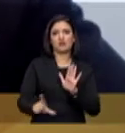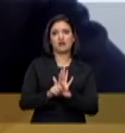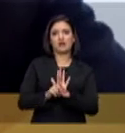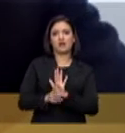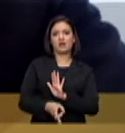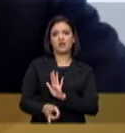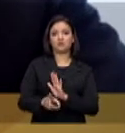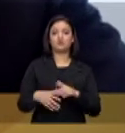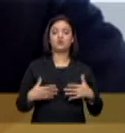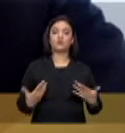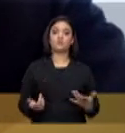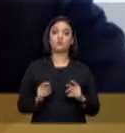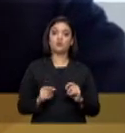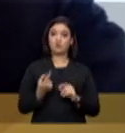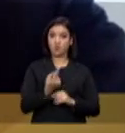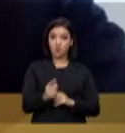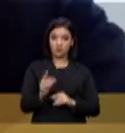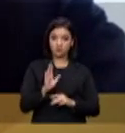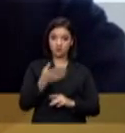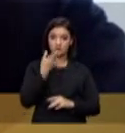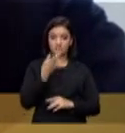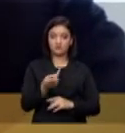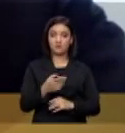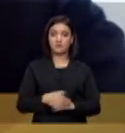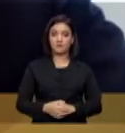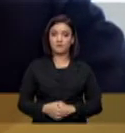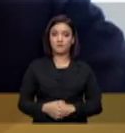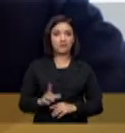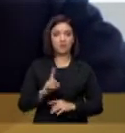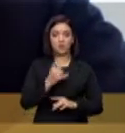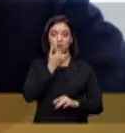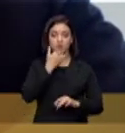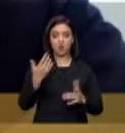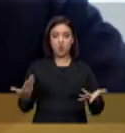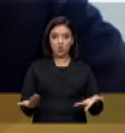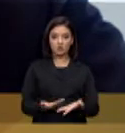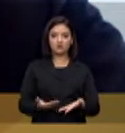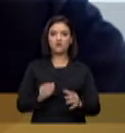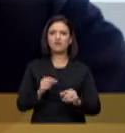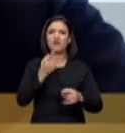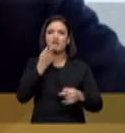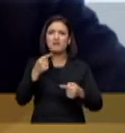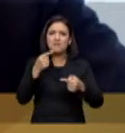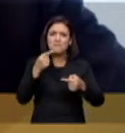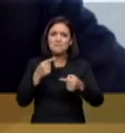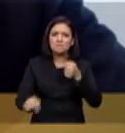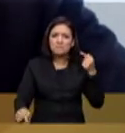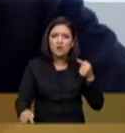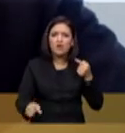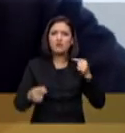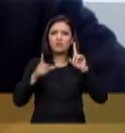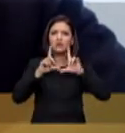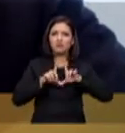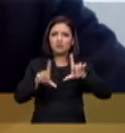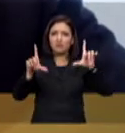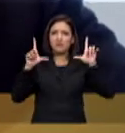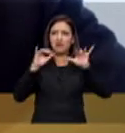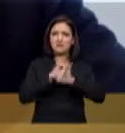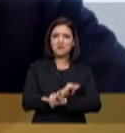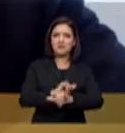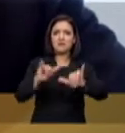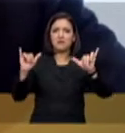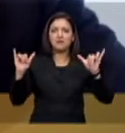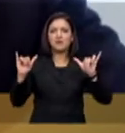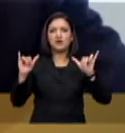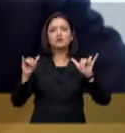Nesse caso especificamente, como foi dito já na tribuna, a proibição da publicidade permanece no novel